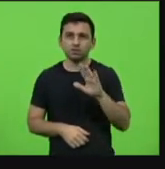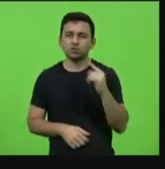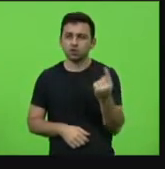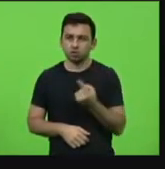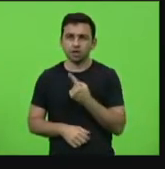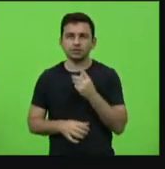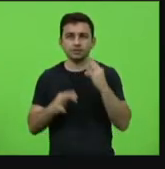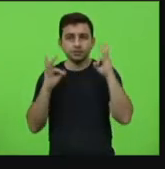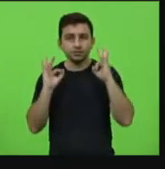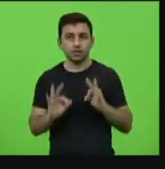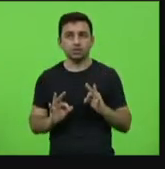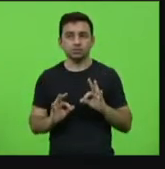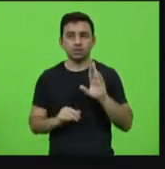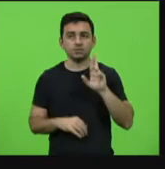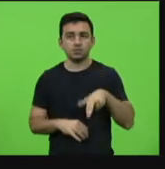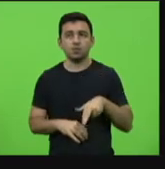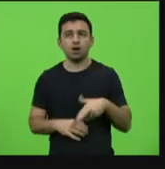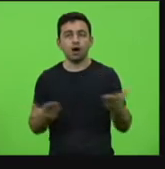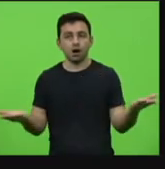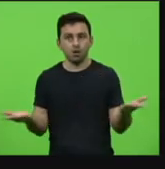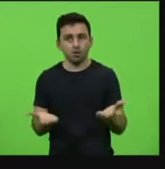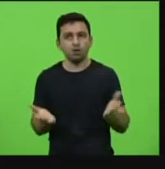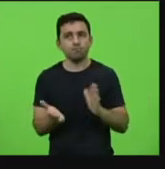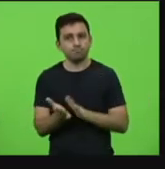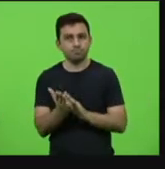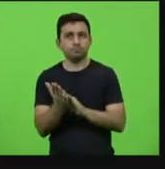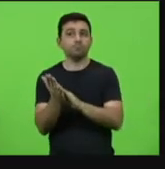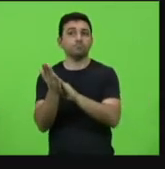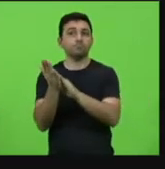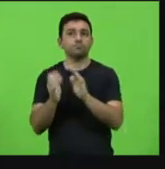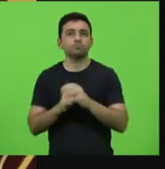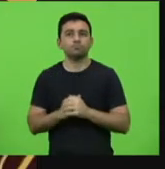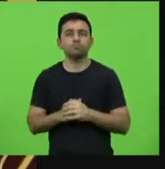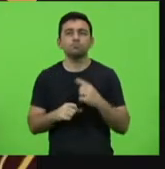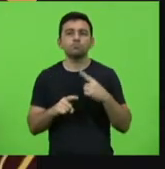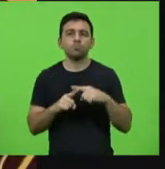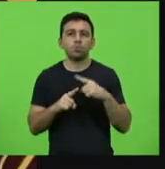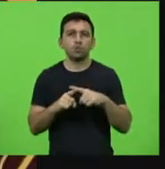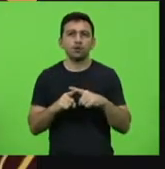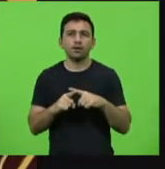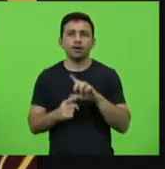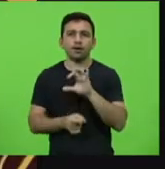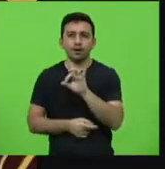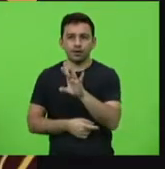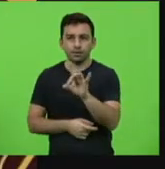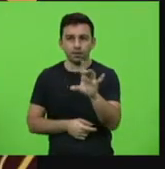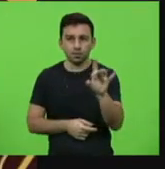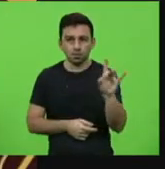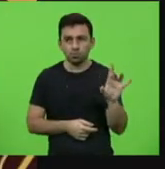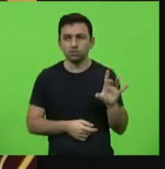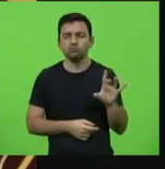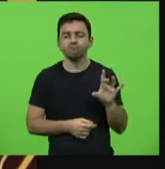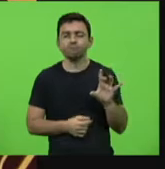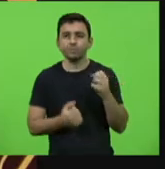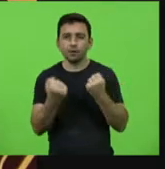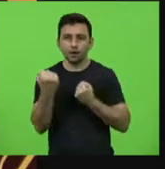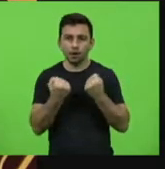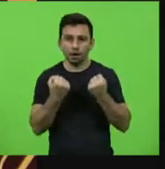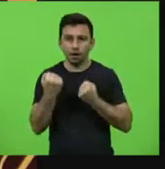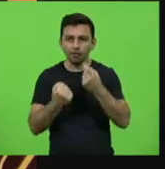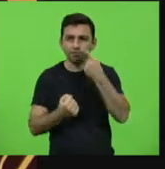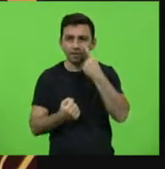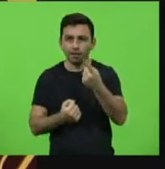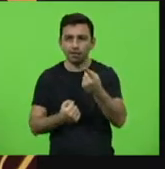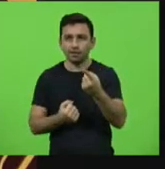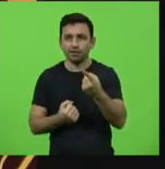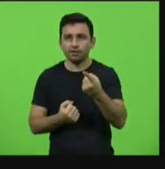razão, agora, nesse momento, parabenizar. Parabenizar porque cada uma dessas viaturas que vocês estão vendo ali,